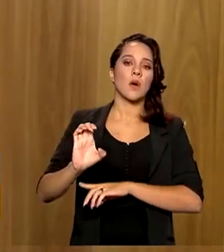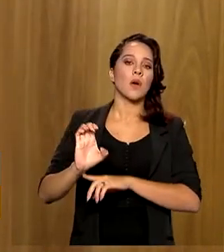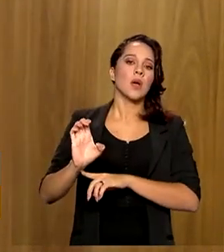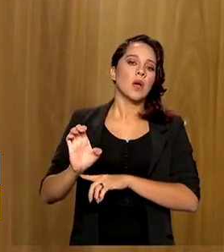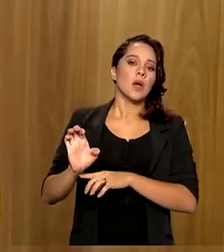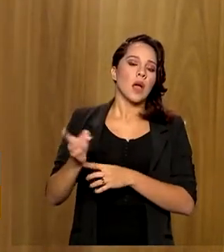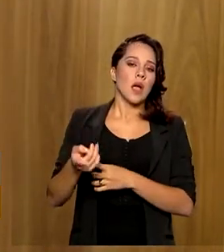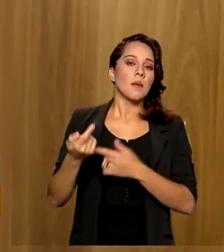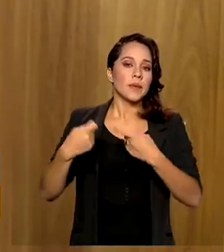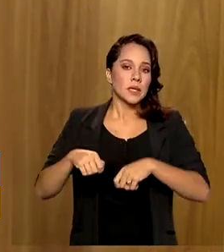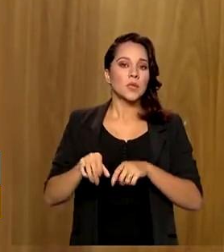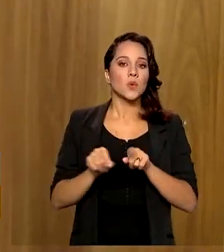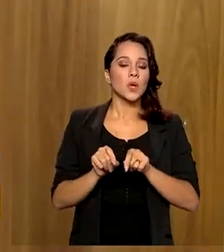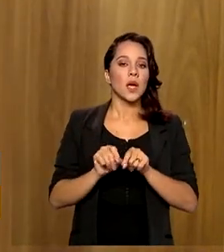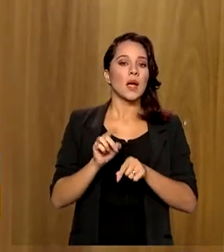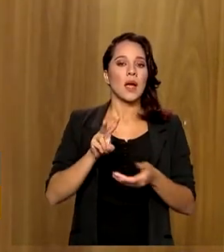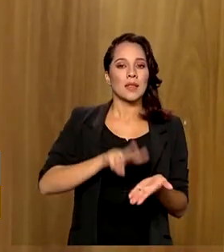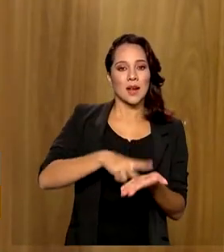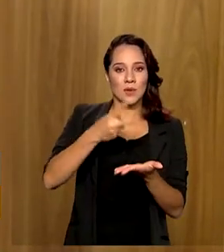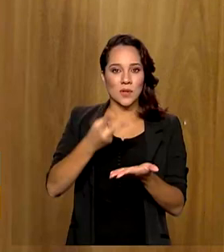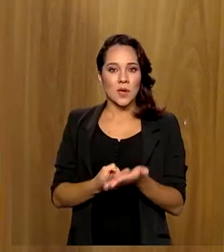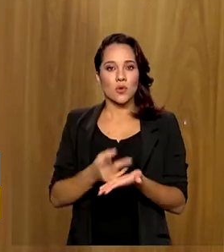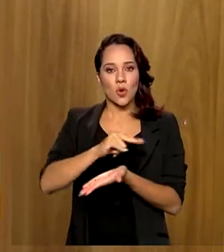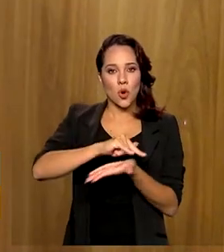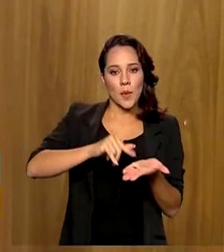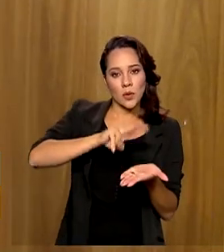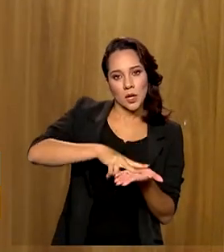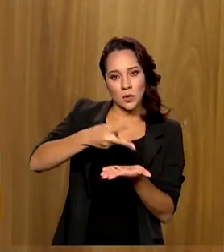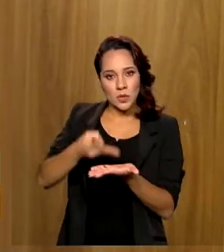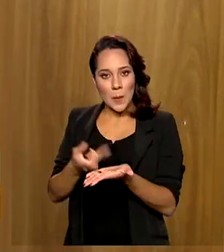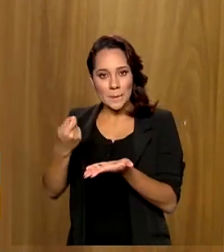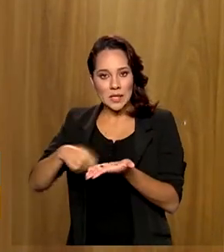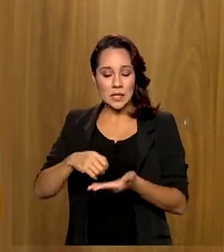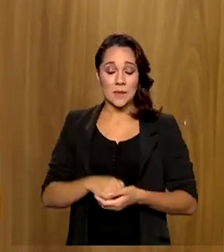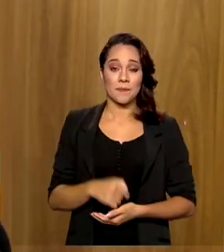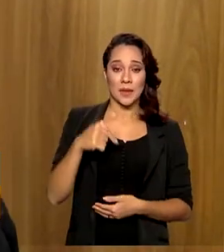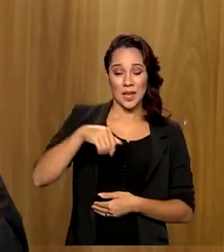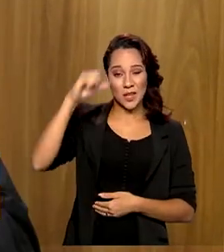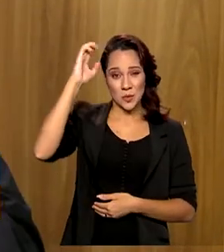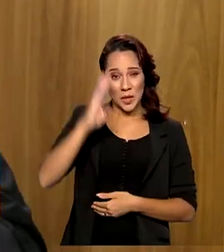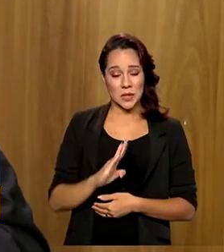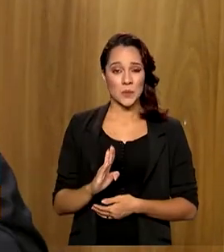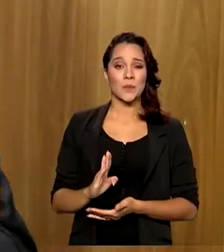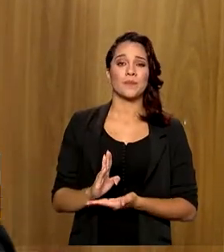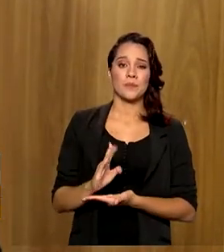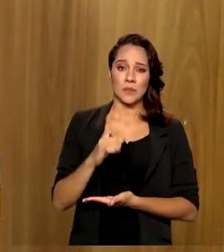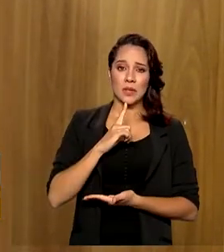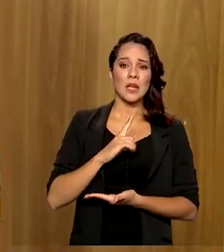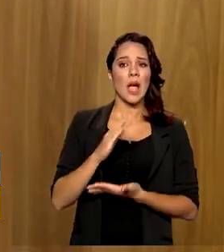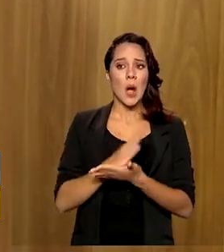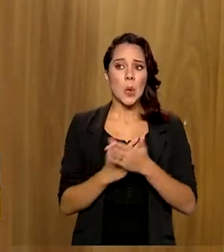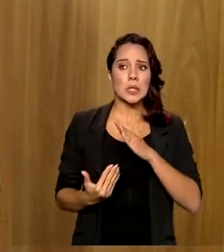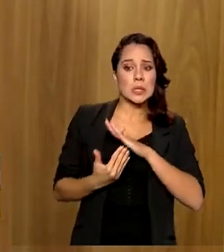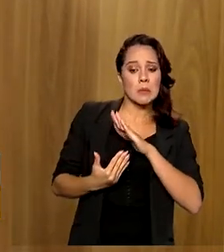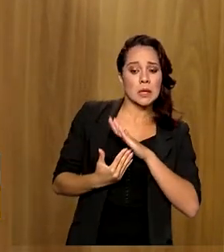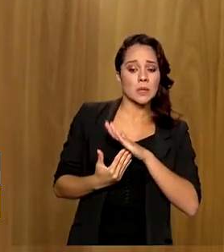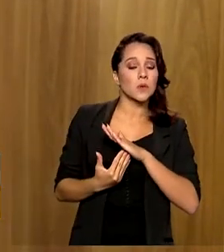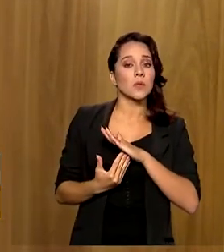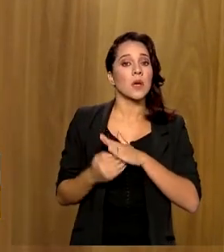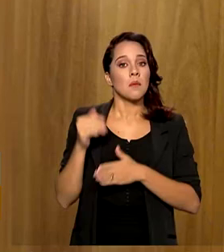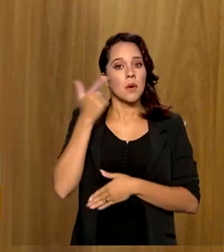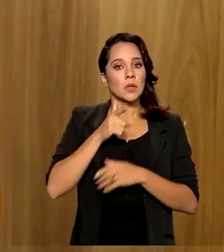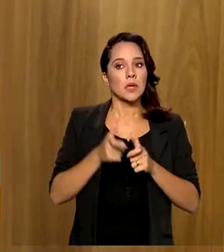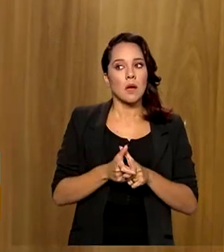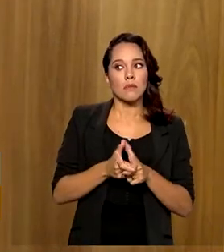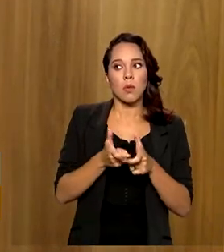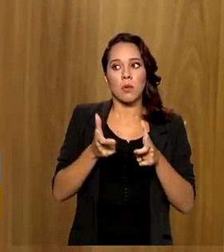seus produtos, elas têm que fazer justamente a tradução dos documentos. Isso no Brasil havia algumas limitações para a gente ampliar